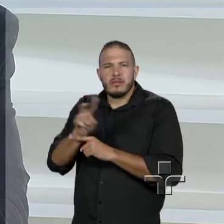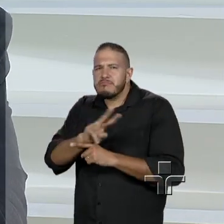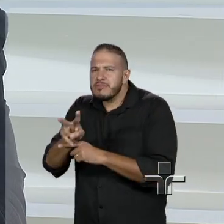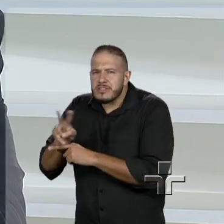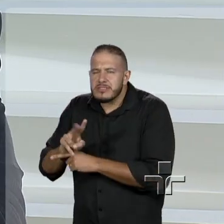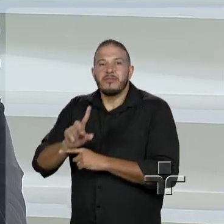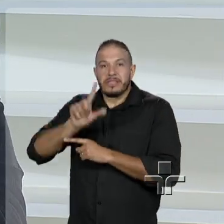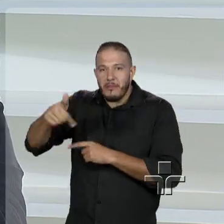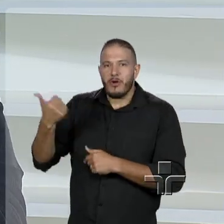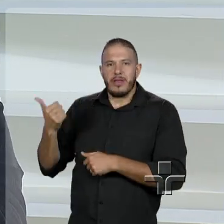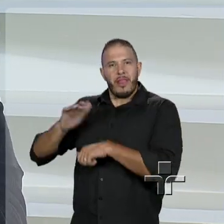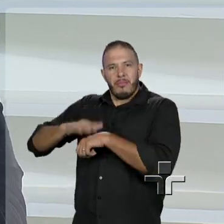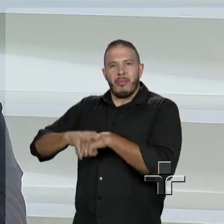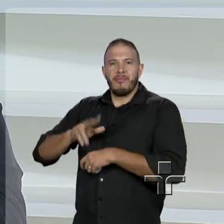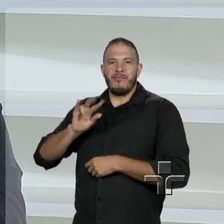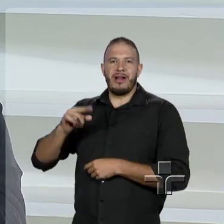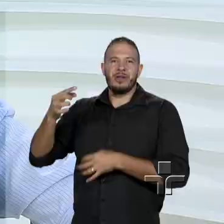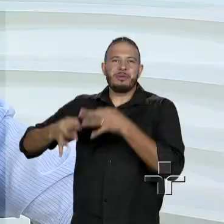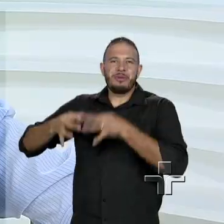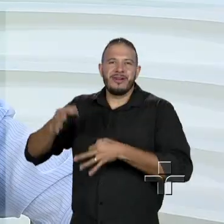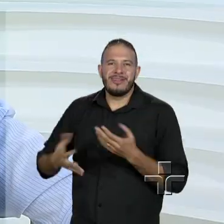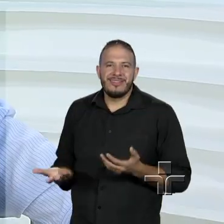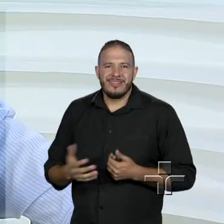mesmo vai julgar? Deixa eu lhe dizer,